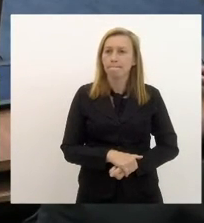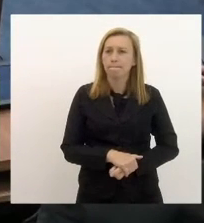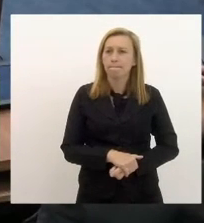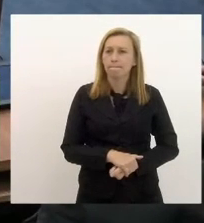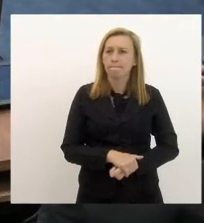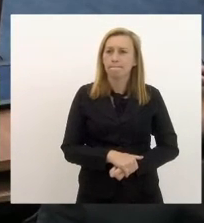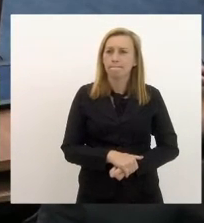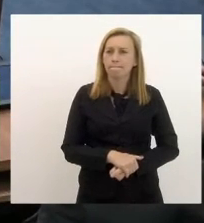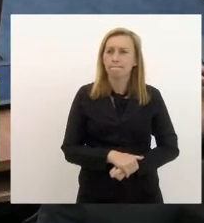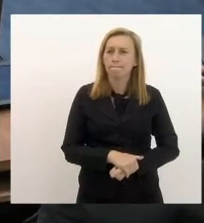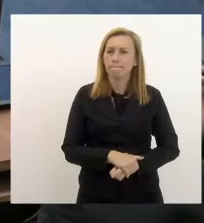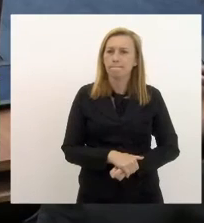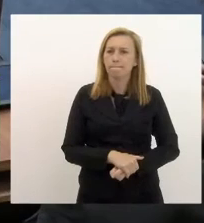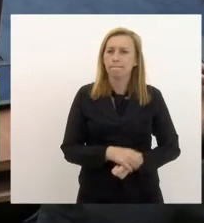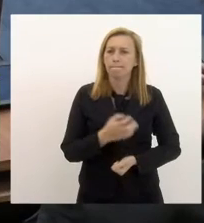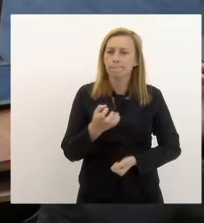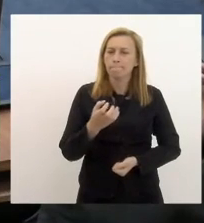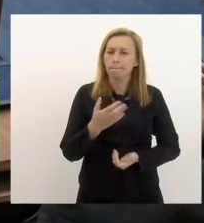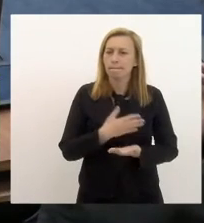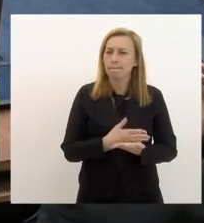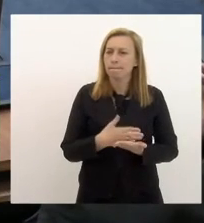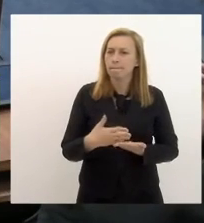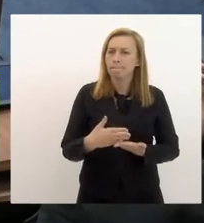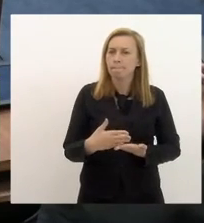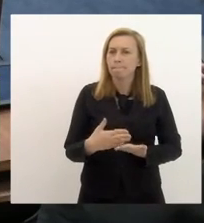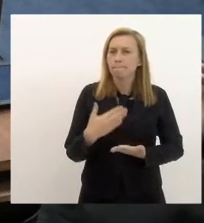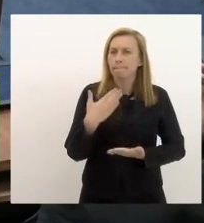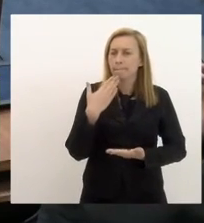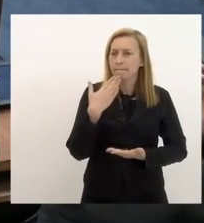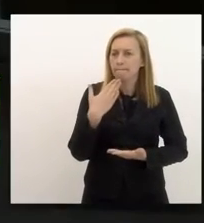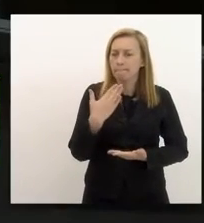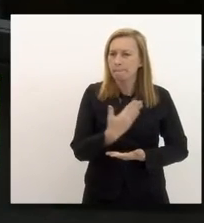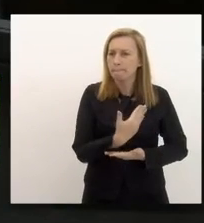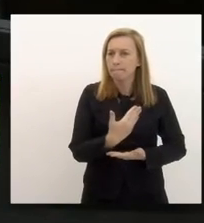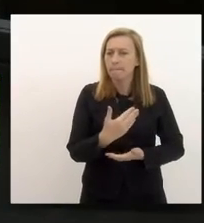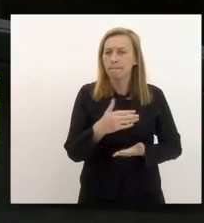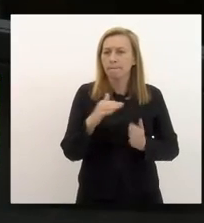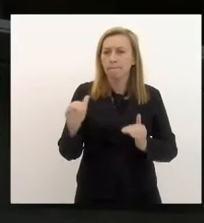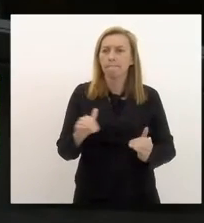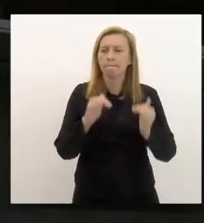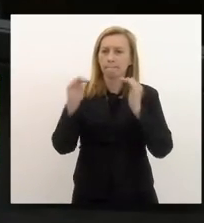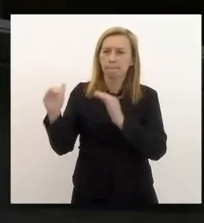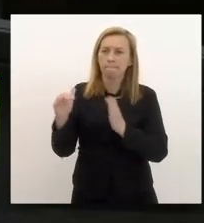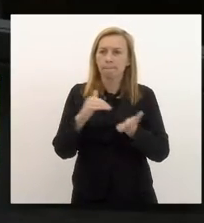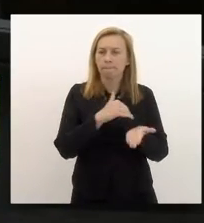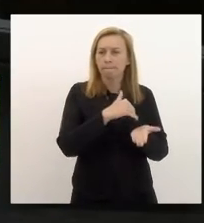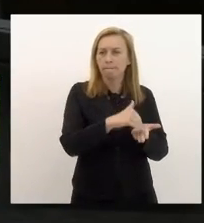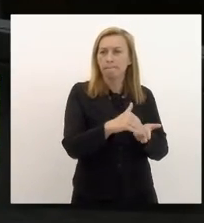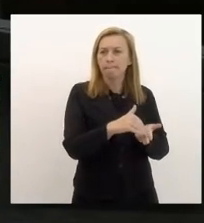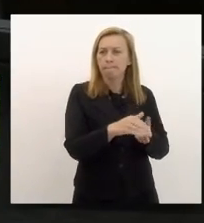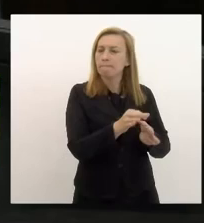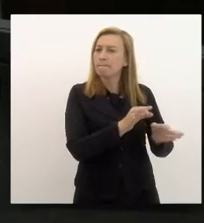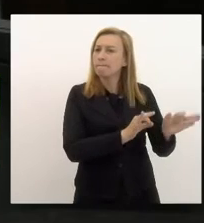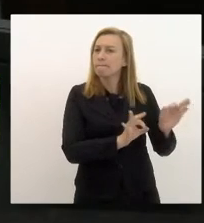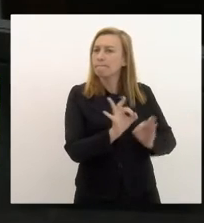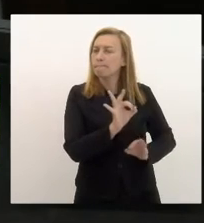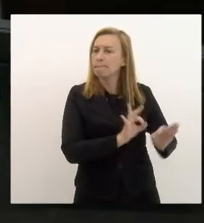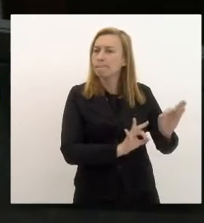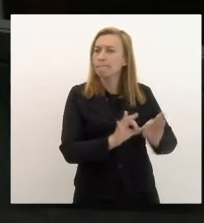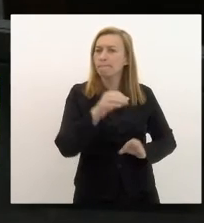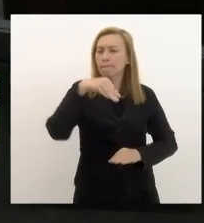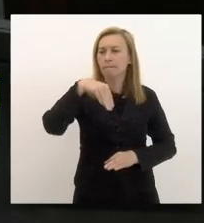e eu queria inicialmente passar a palavra ao subsecretário de planejamento no